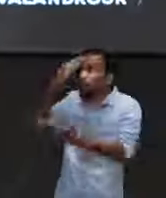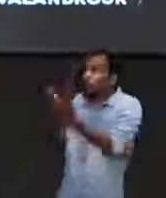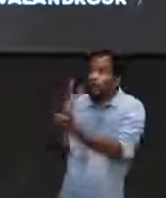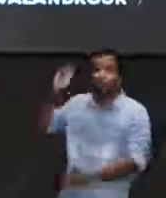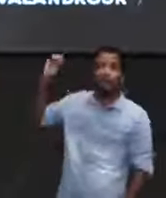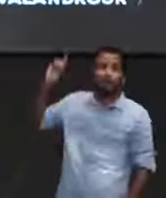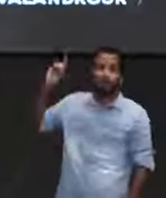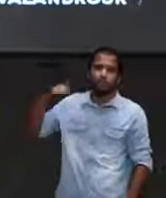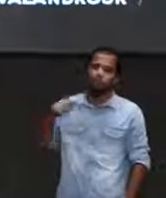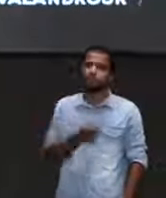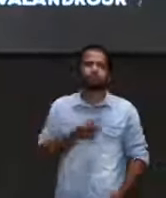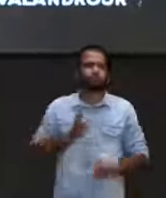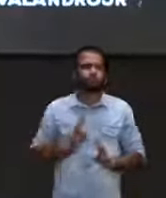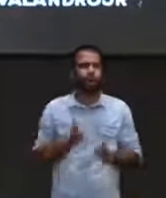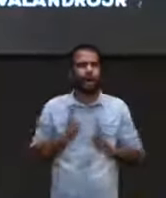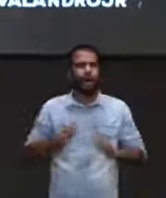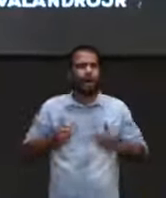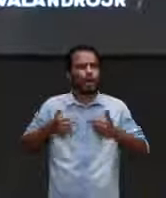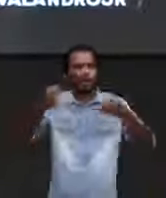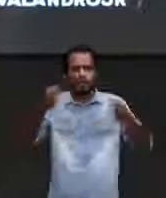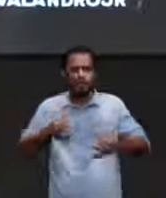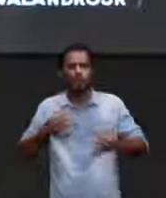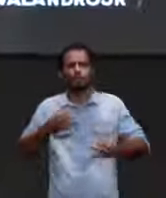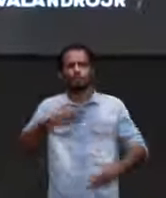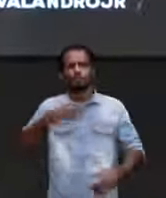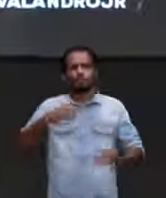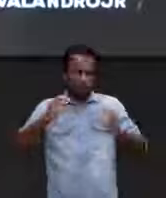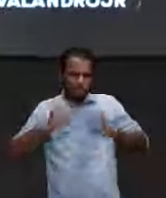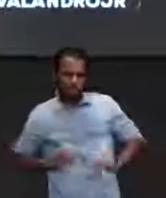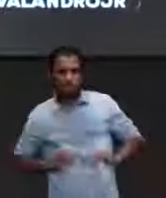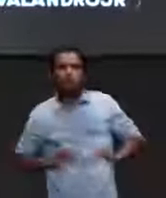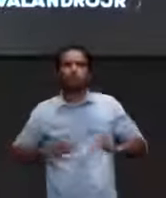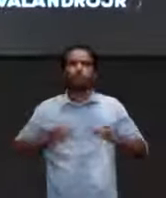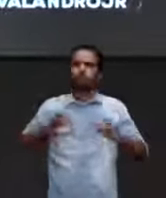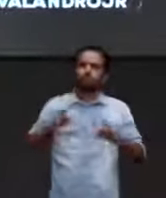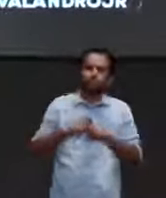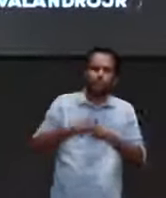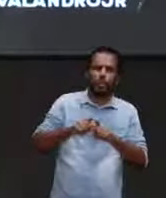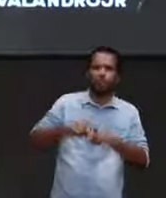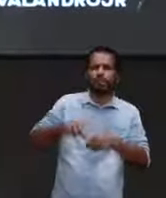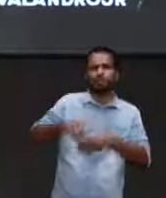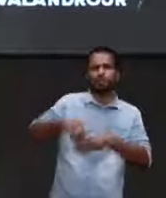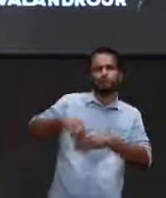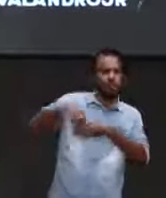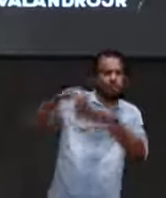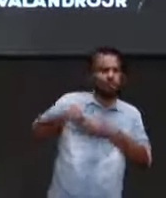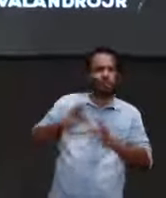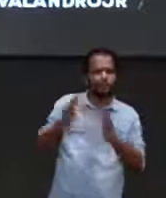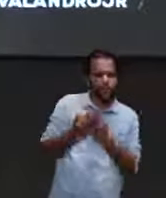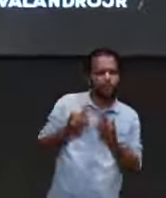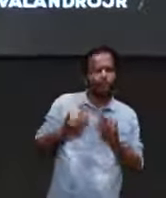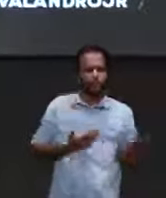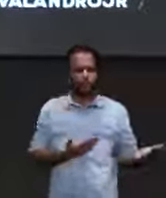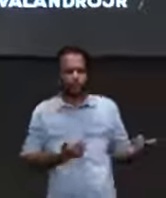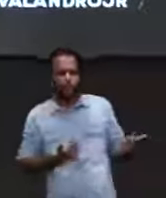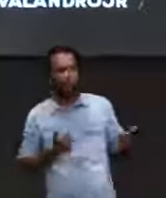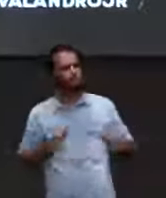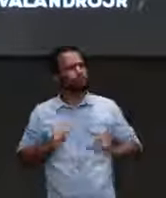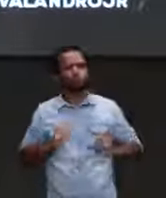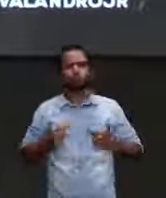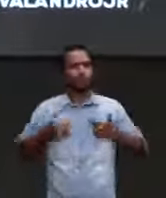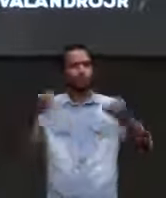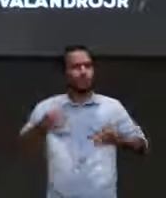sua parte como cidadão faz a sua parte como servo fazer sua parte como um chefe de família como mulher de família como jovem